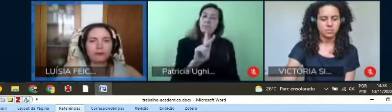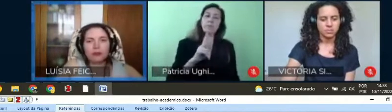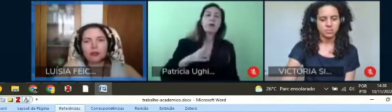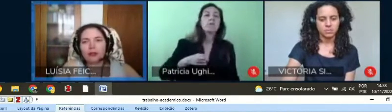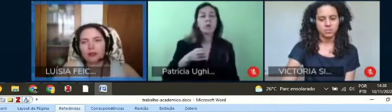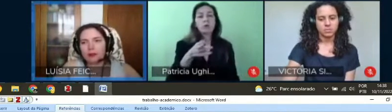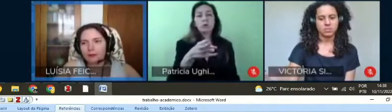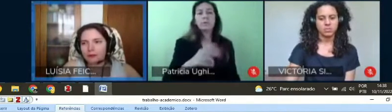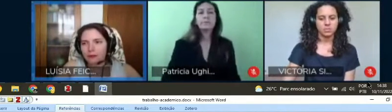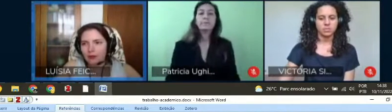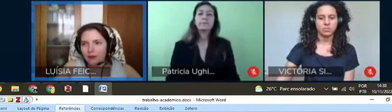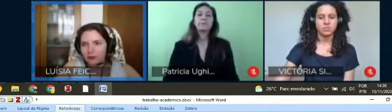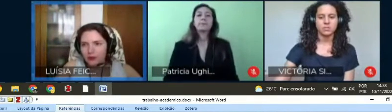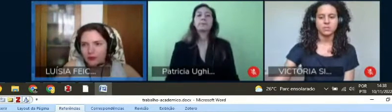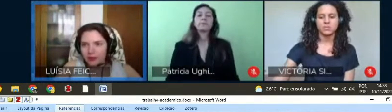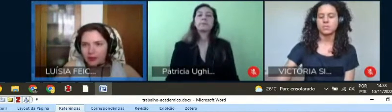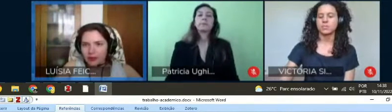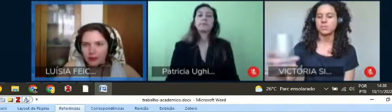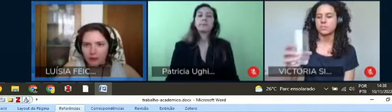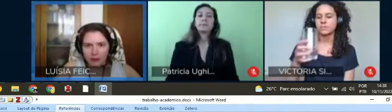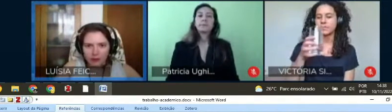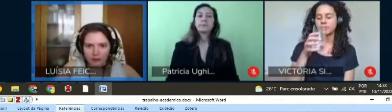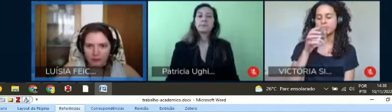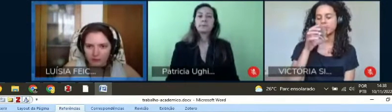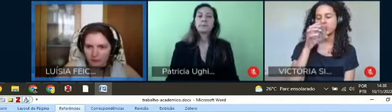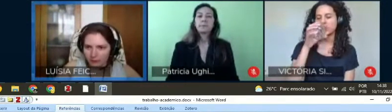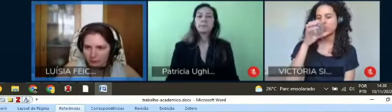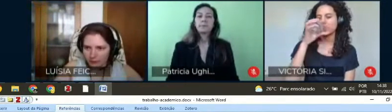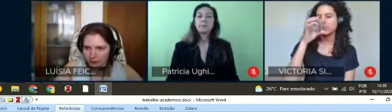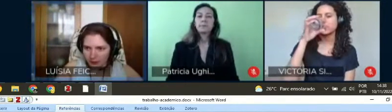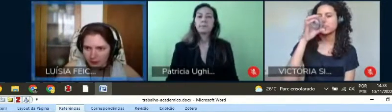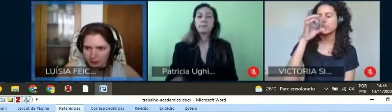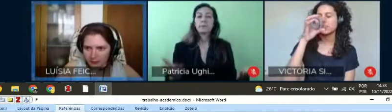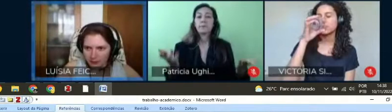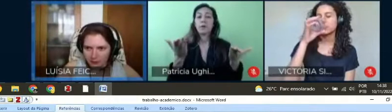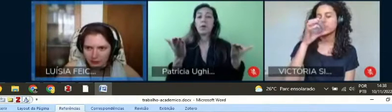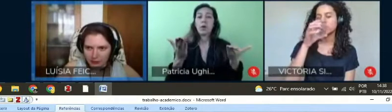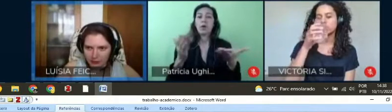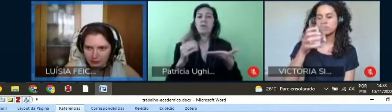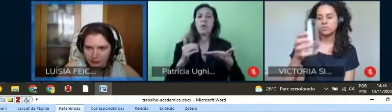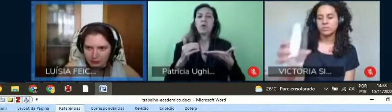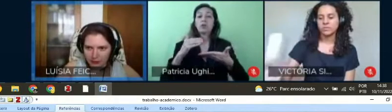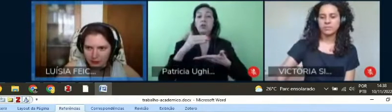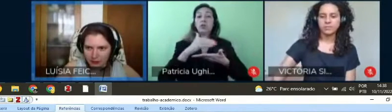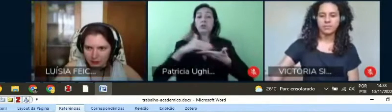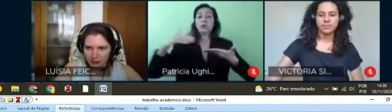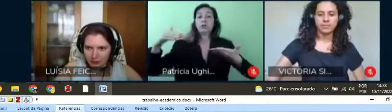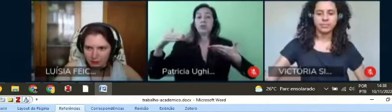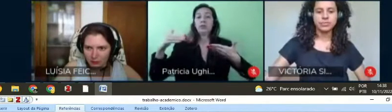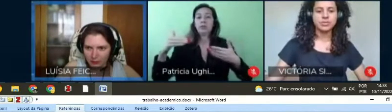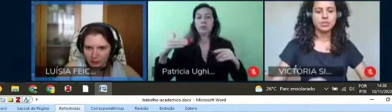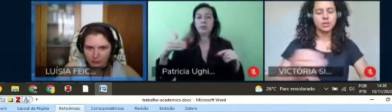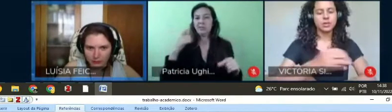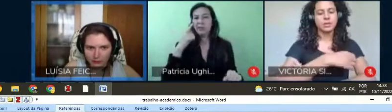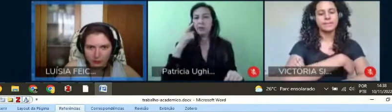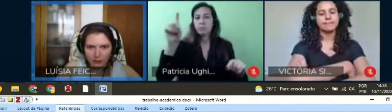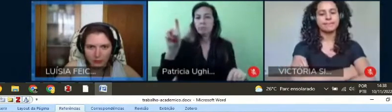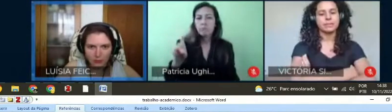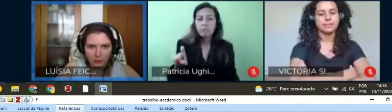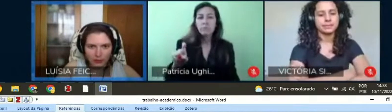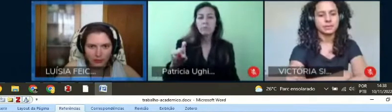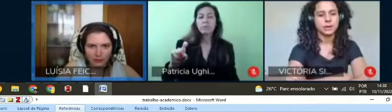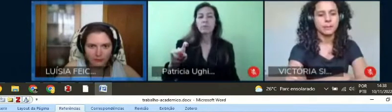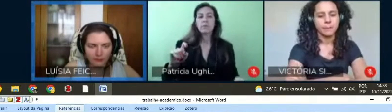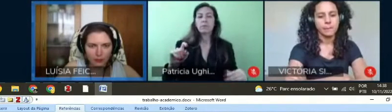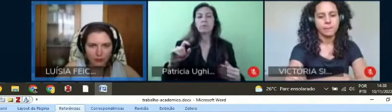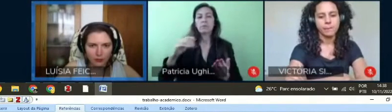Então, eu vou dividir aqui a minha tela para mostrar um caso. Então,